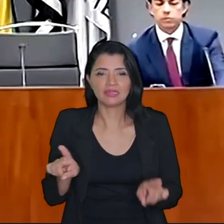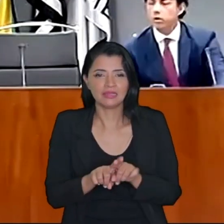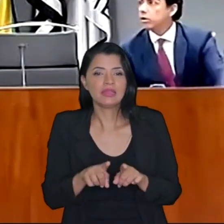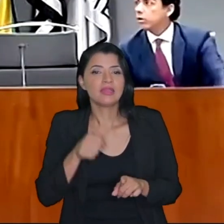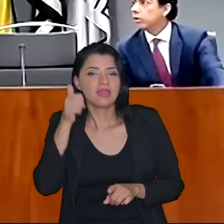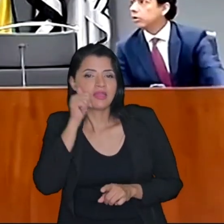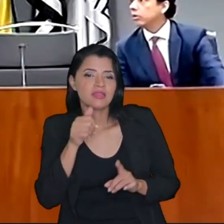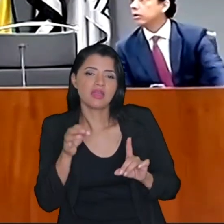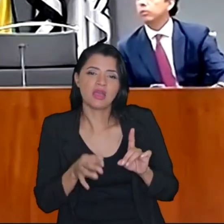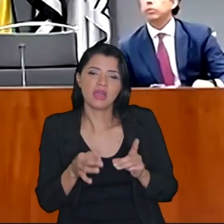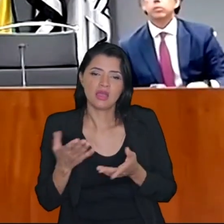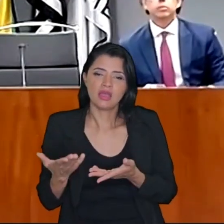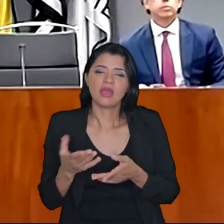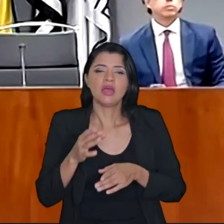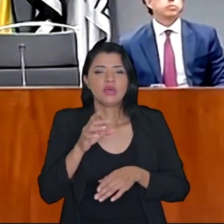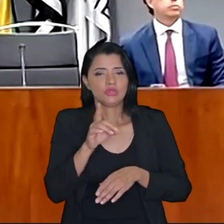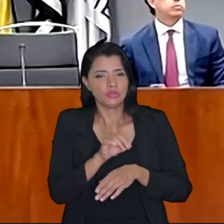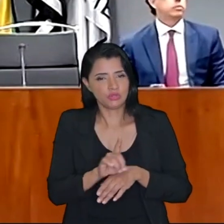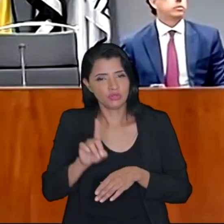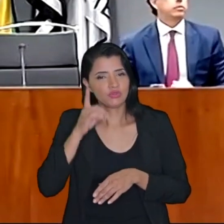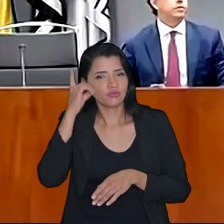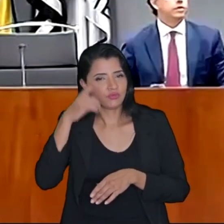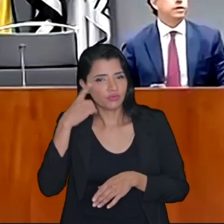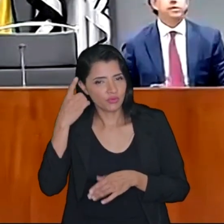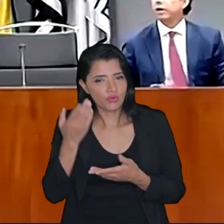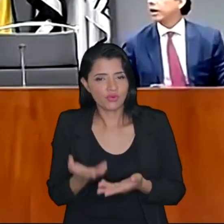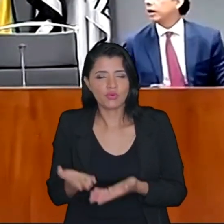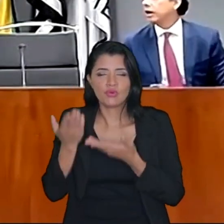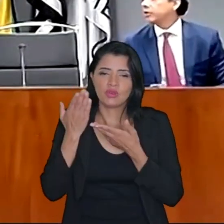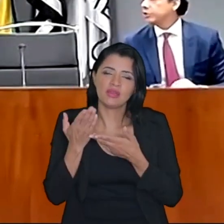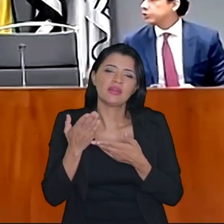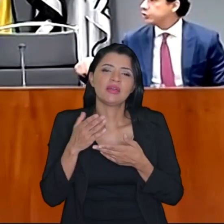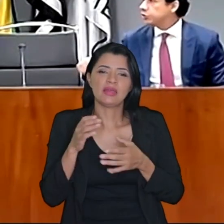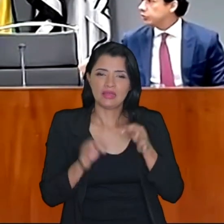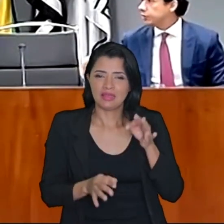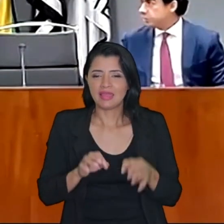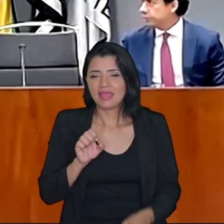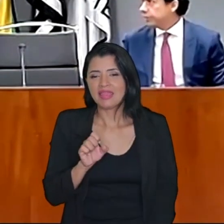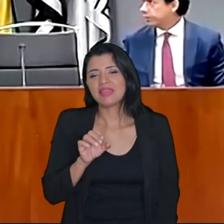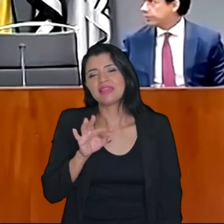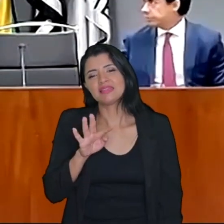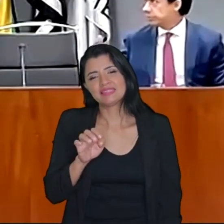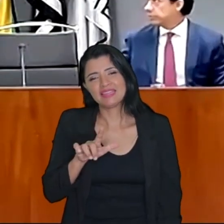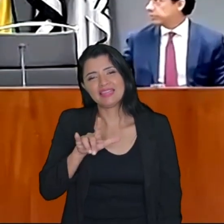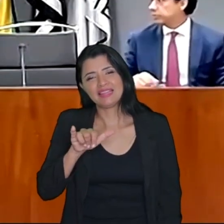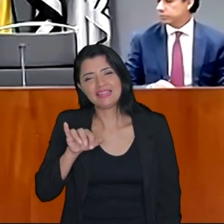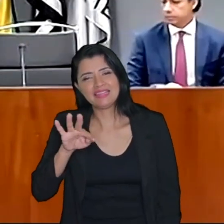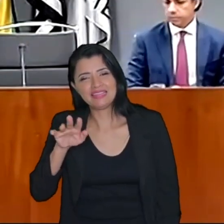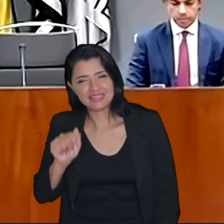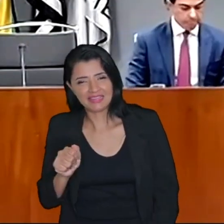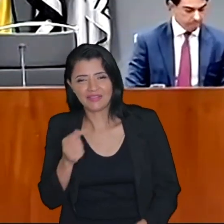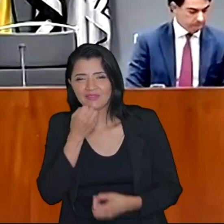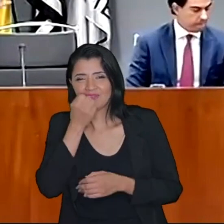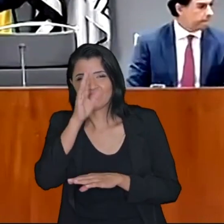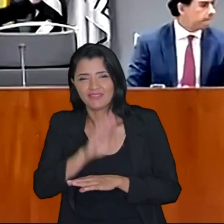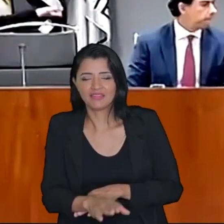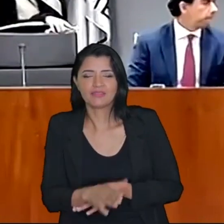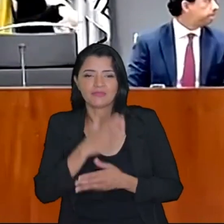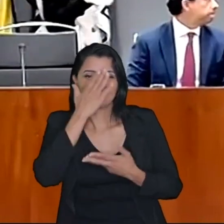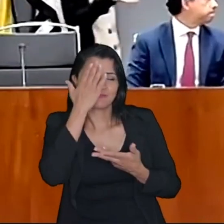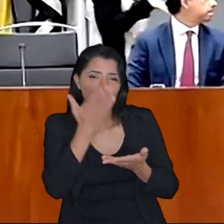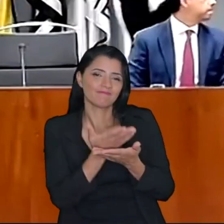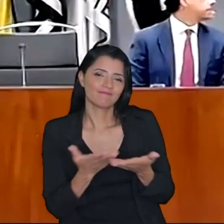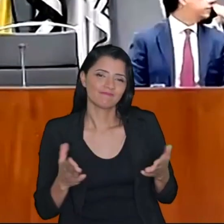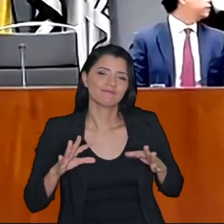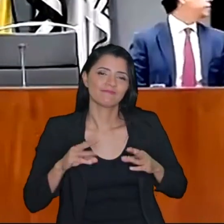doutora Heloísa Estelita também, que já volta. Boa tarde. Agradeço a participação de